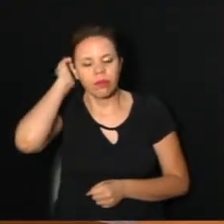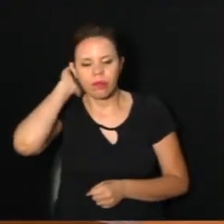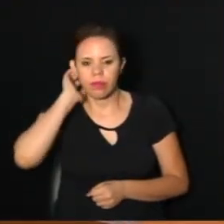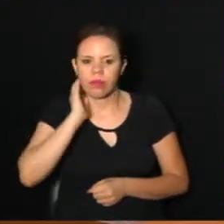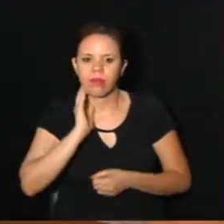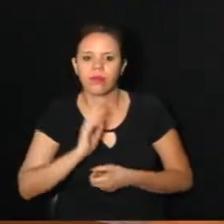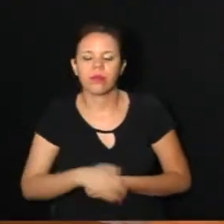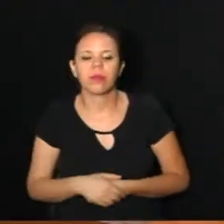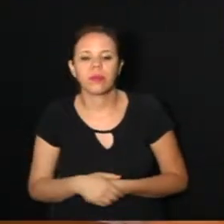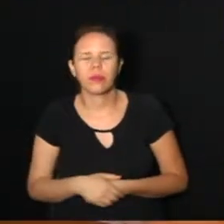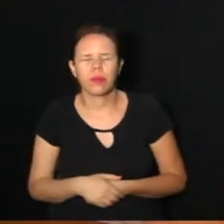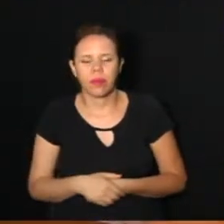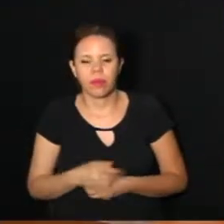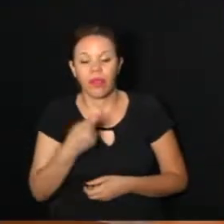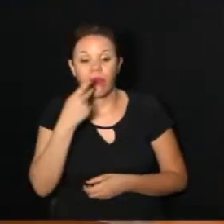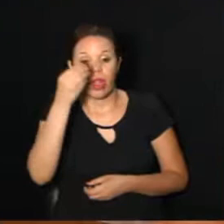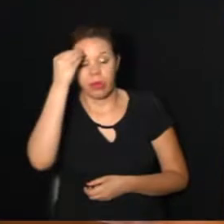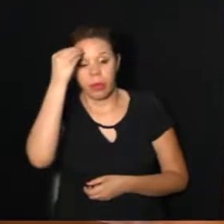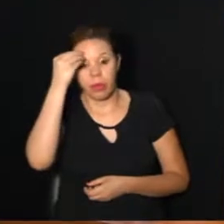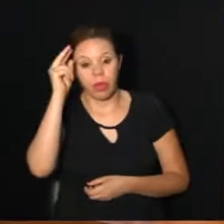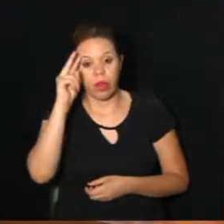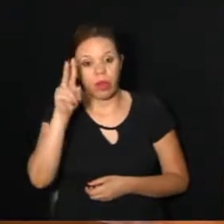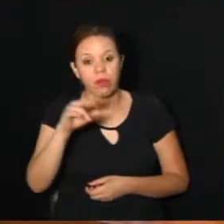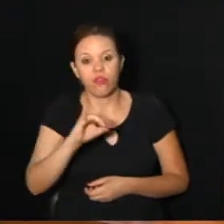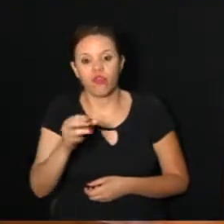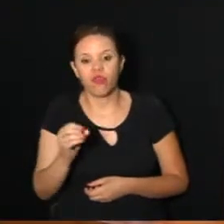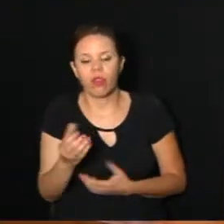Bom, falar de memória aqui. Cadê o João? Oi, João.